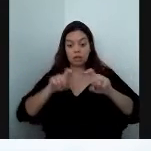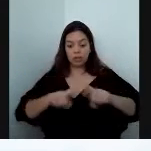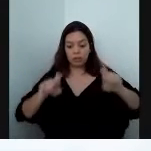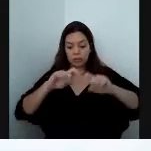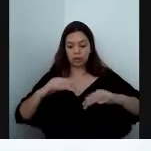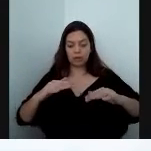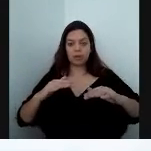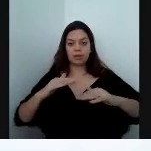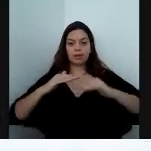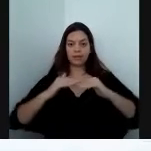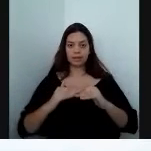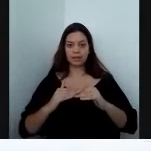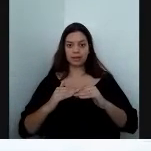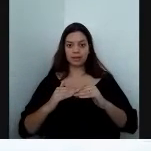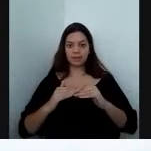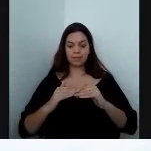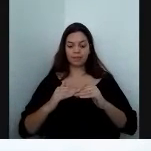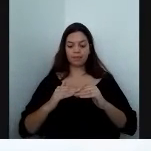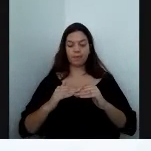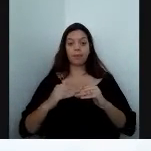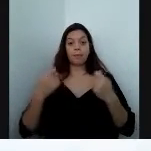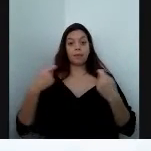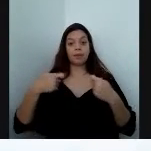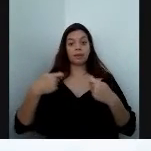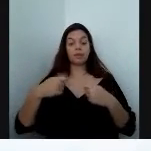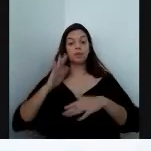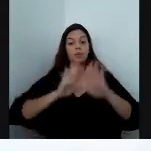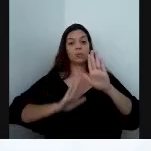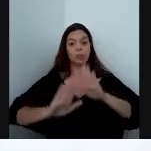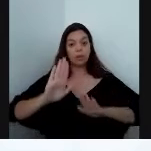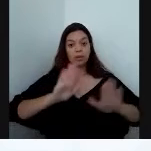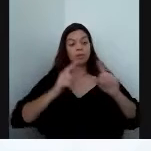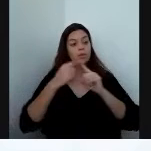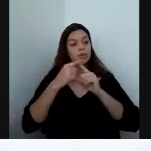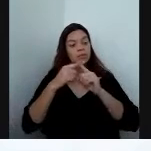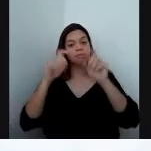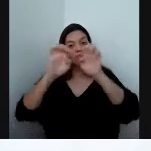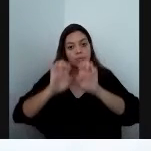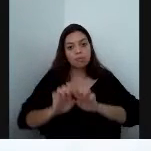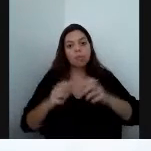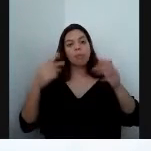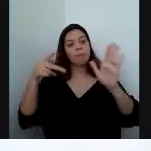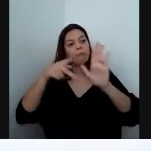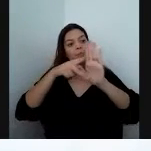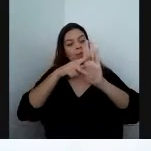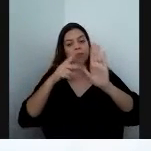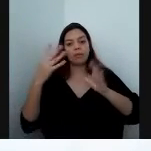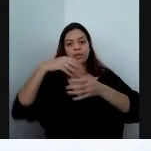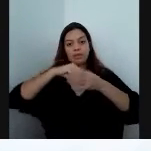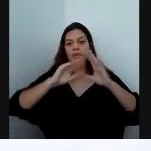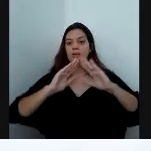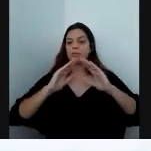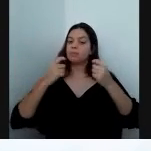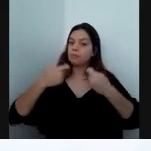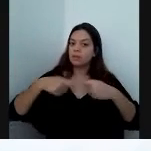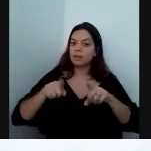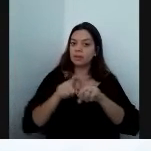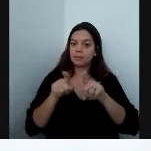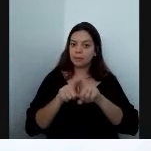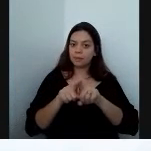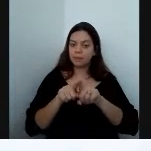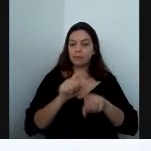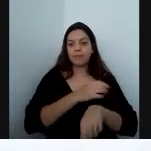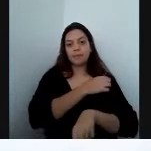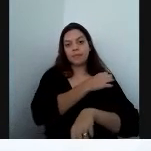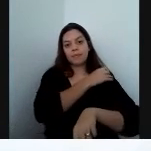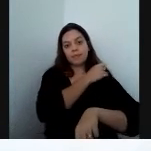que é importante, né? Essa estrutura que a pessoa tem em casa. Pode seguir. Não, e aí uma questão chave, né?